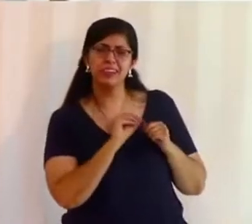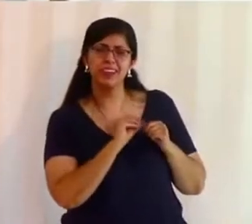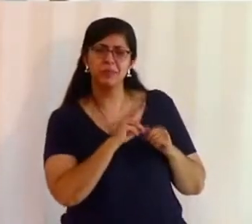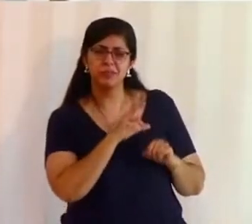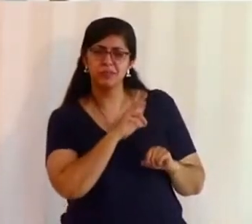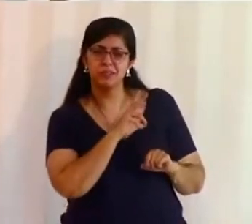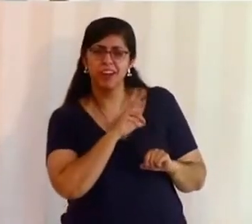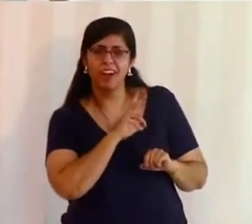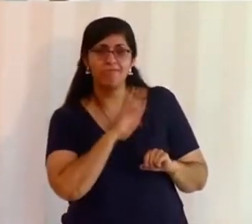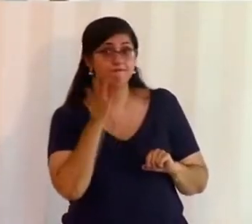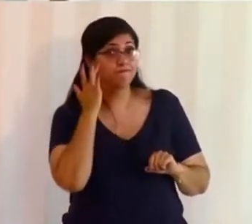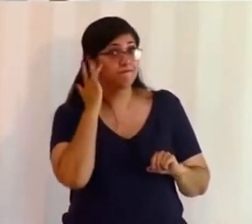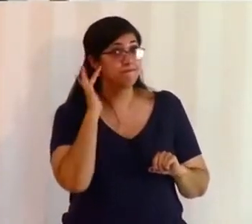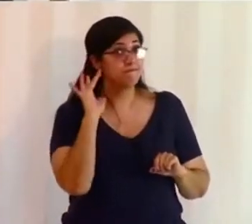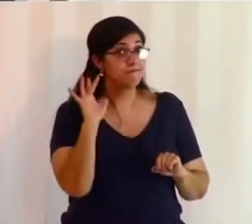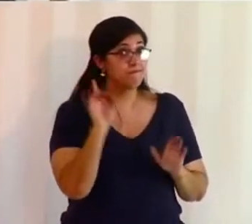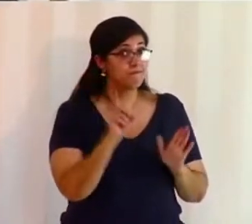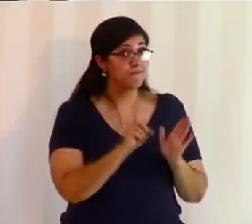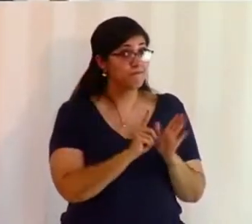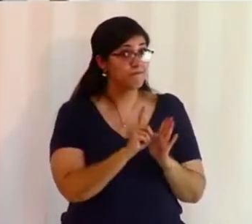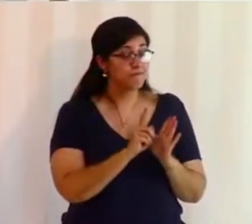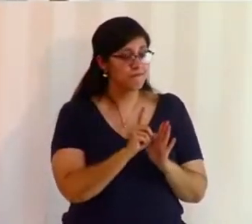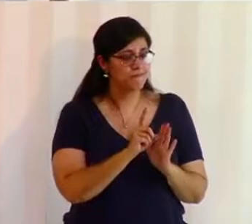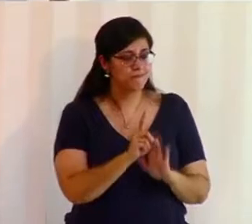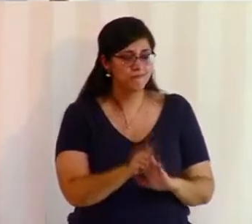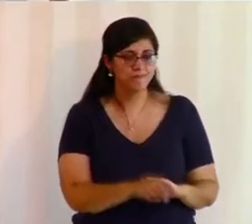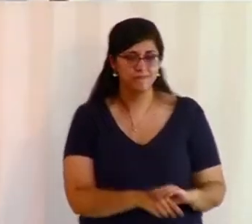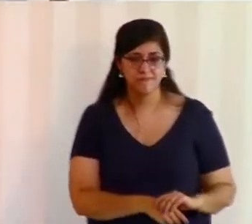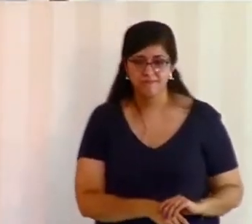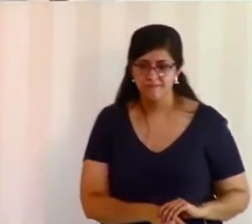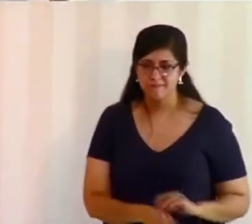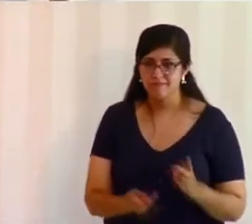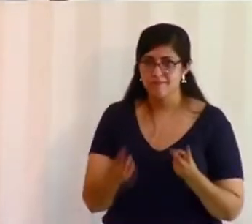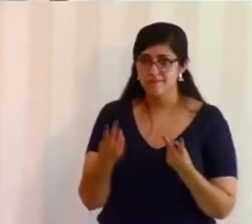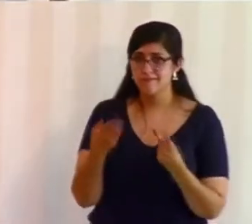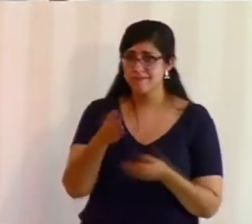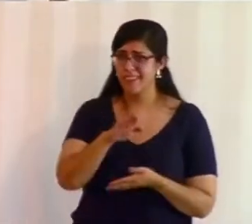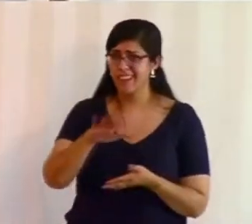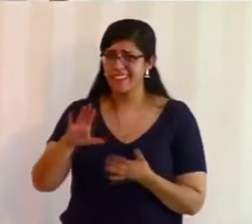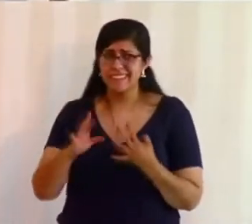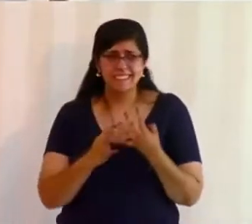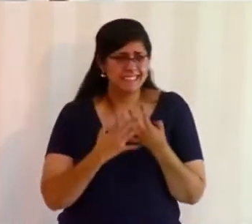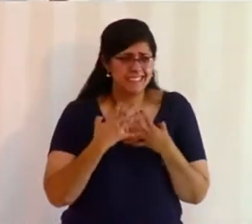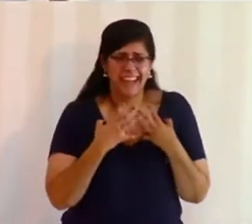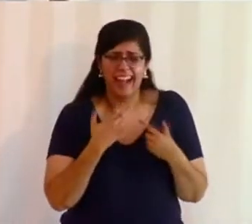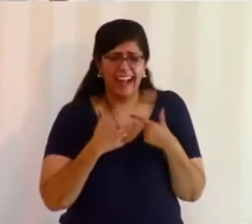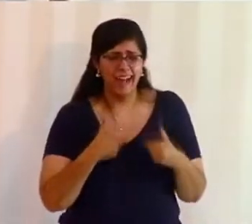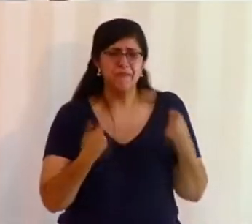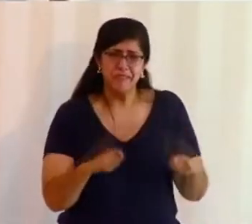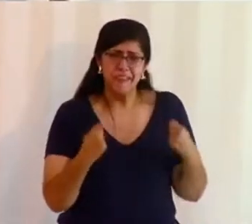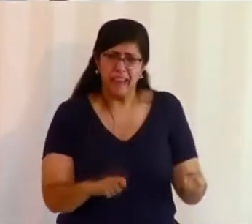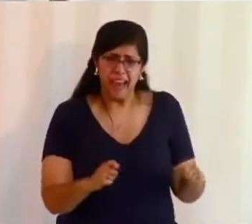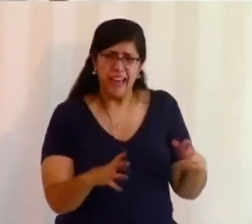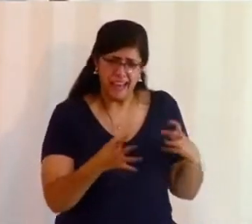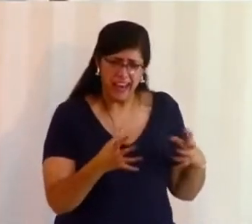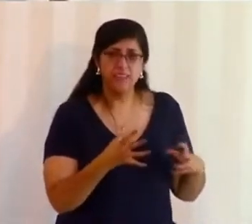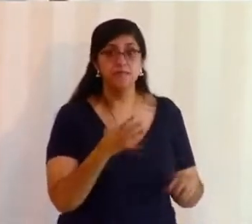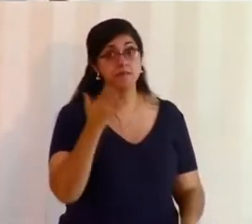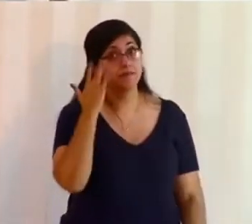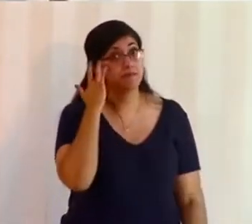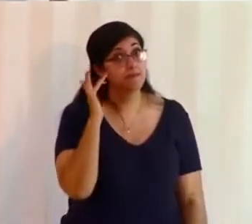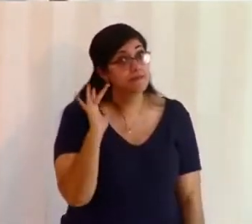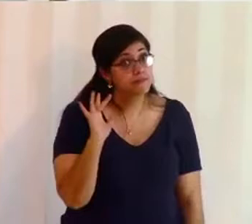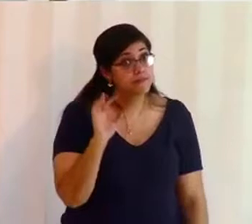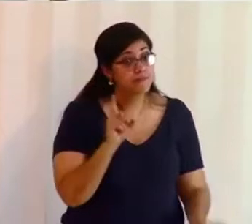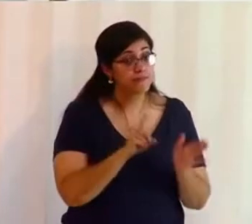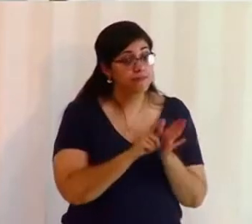muitas vezes nós agimos como crianças mimadas, quando Deus não nos leva para onde nós queremos ir ou para onde nós planejamos. Então você diz: mas está aqui